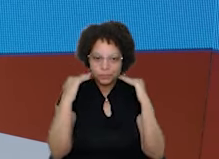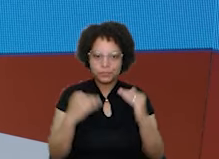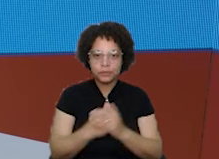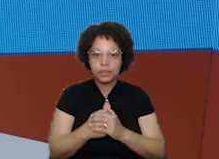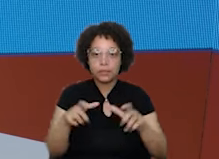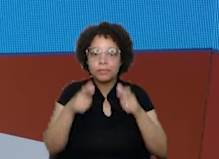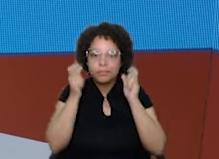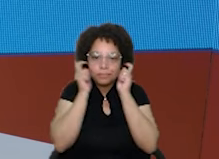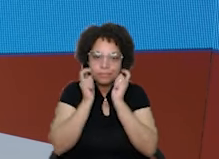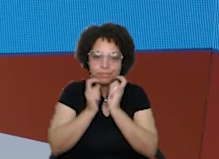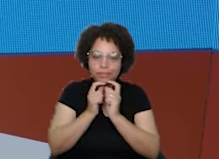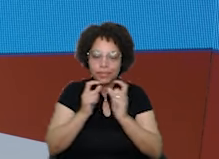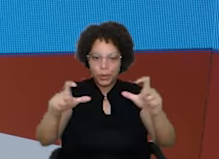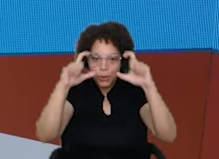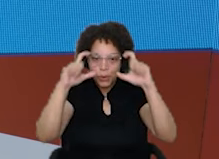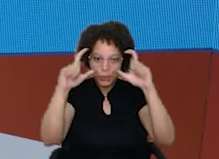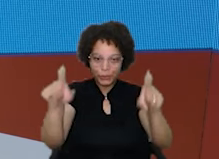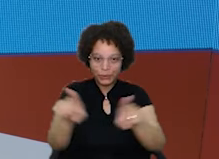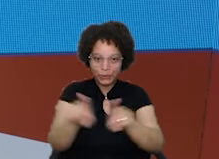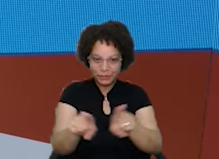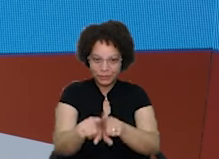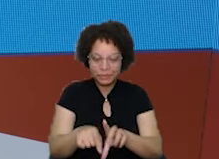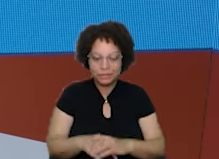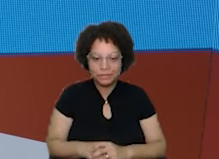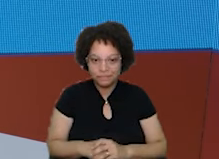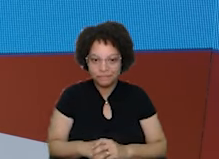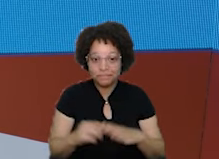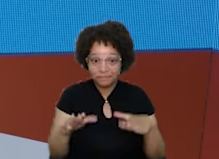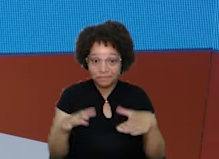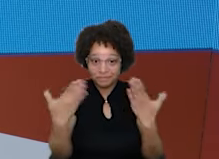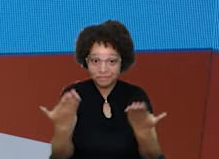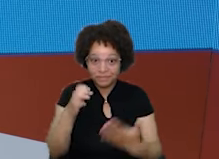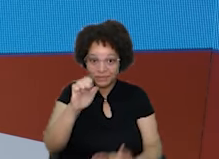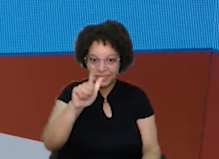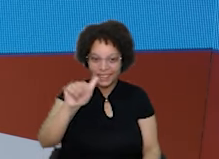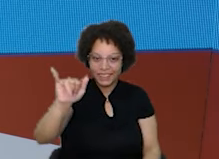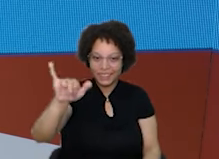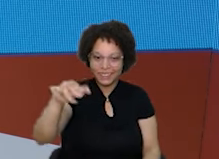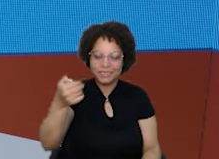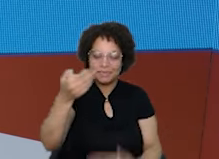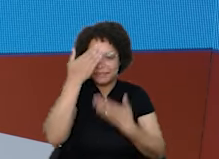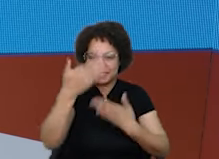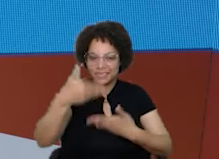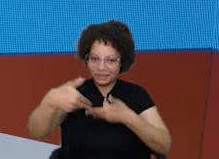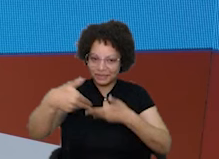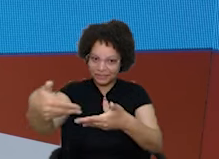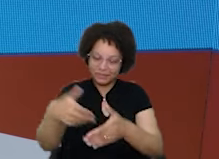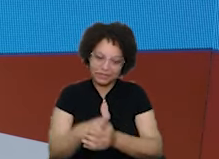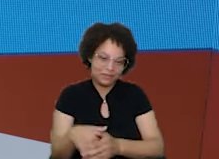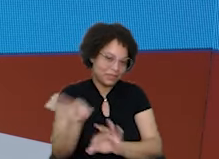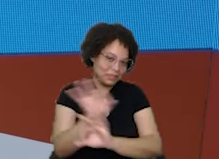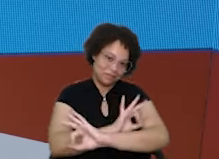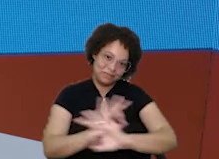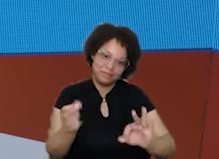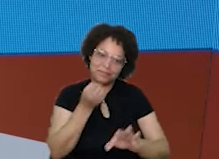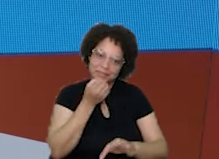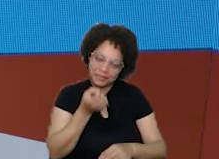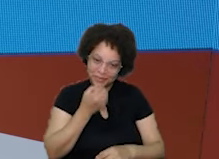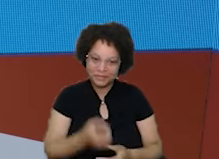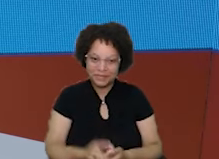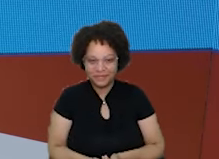e usando um óculos né então Eline Obrigado pelo convite mais uma vez eu faç uma honra ah